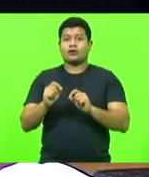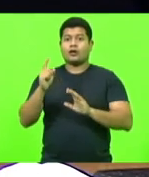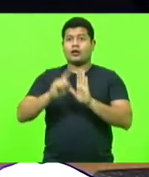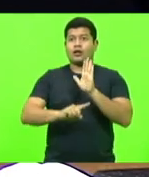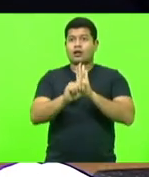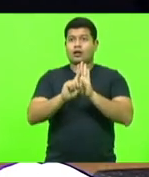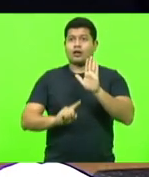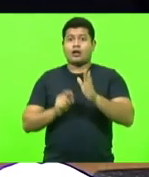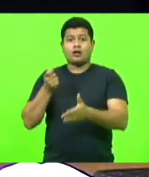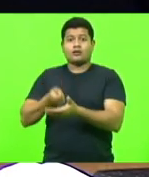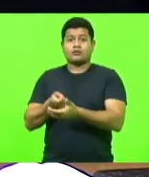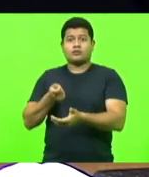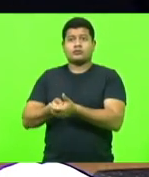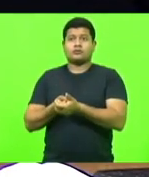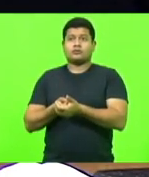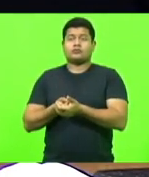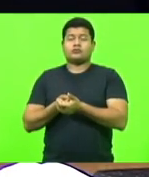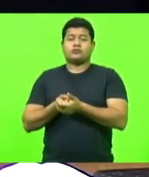exigências